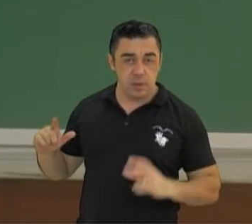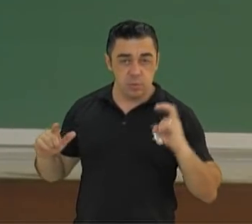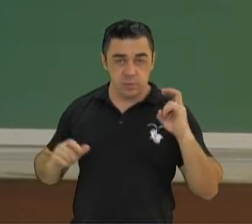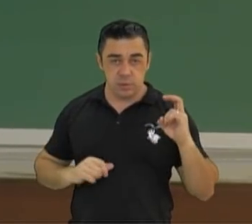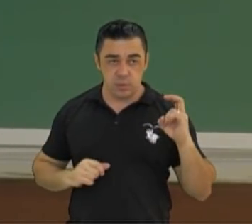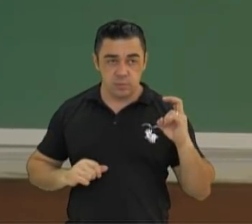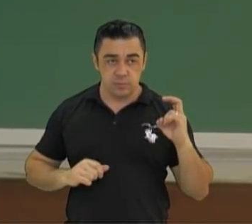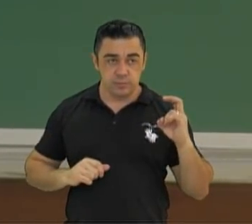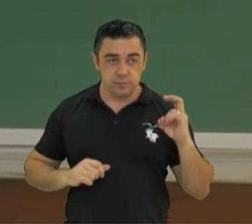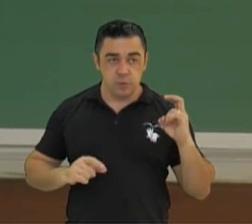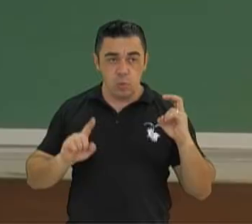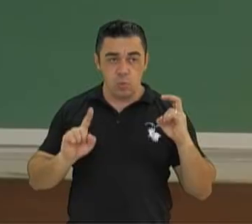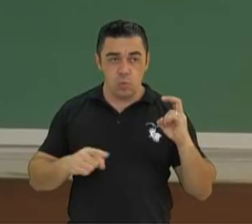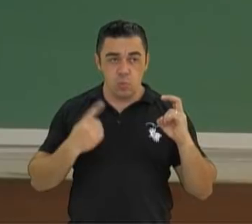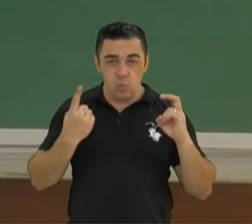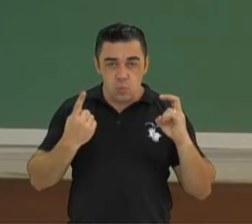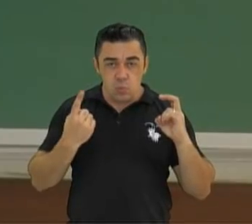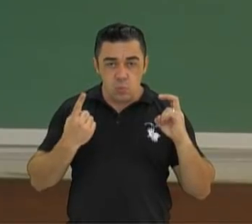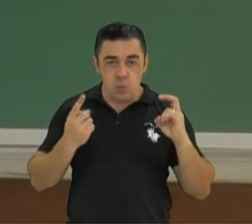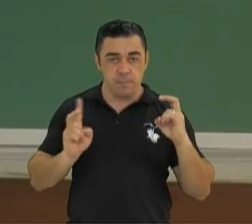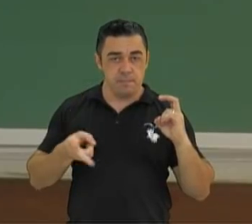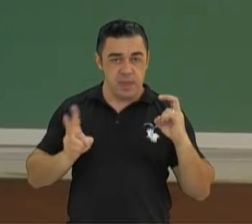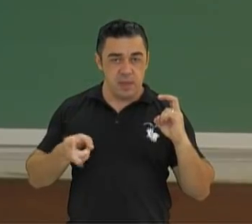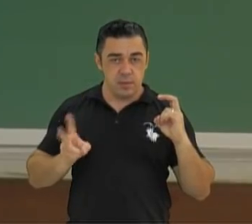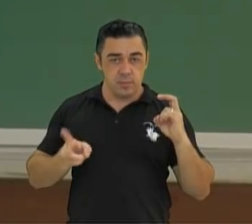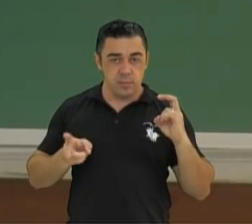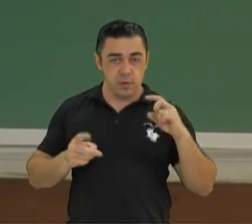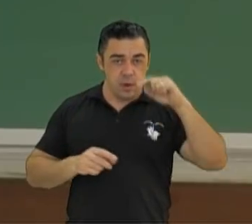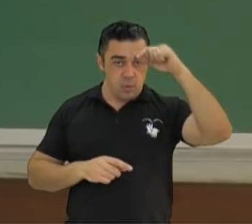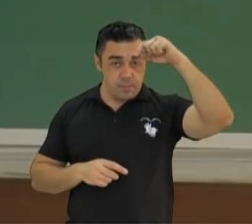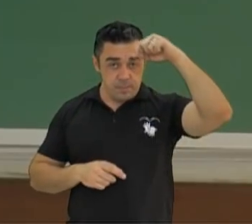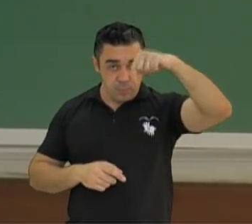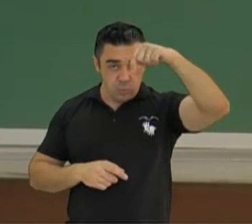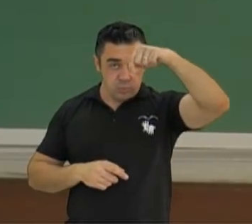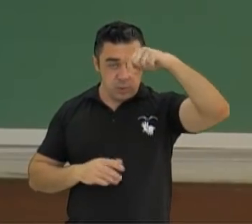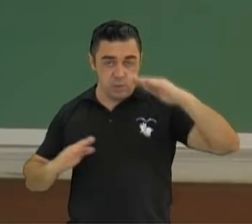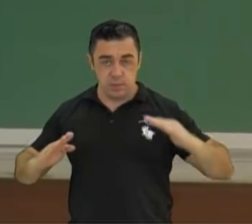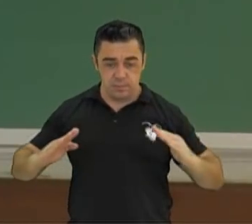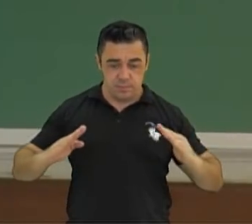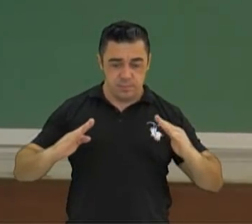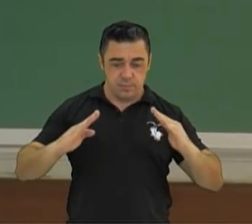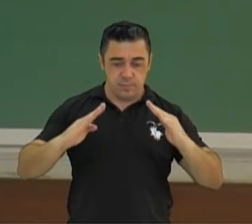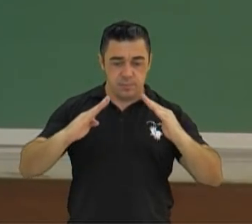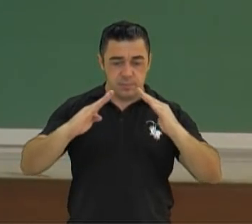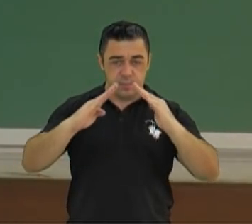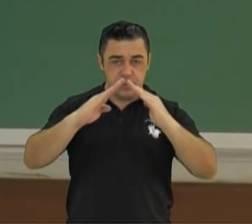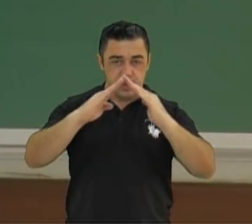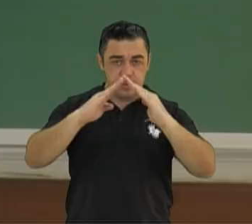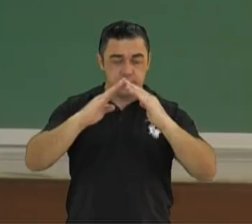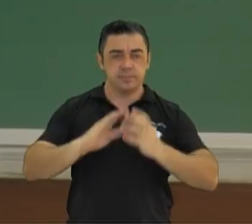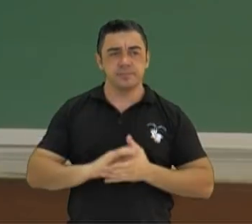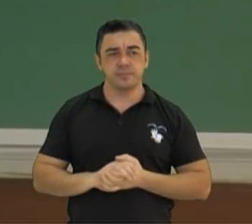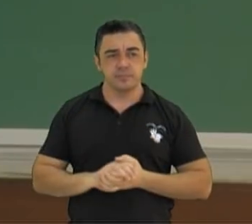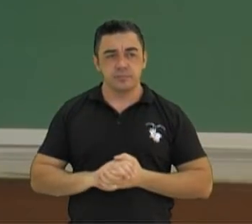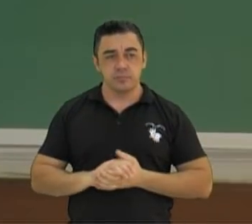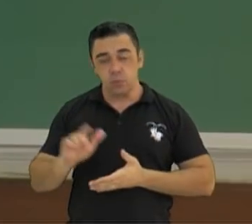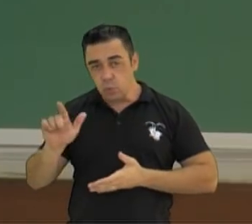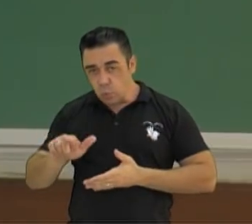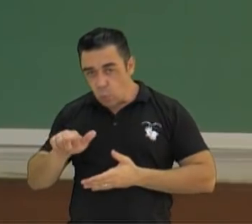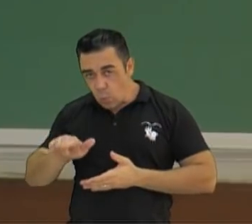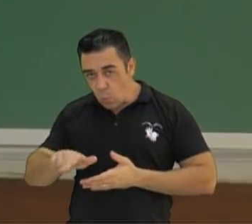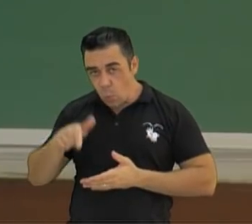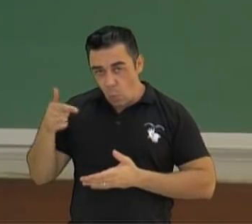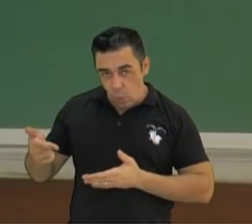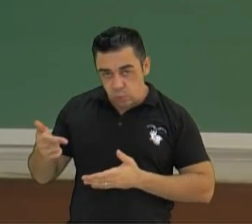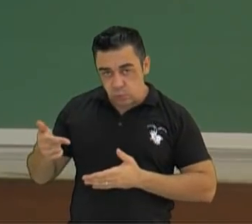vértices, um vértice vai ser comum, vai estar lá na pontinha que liga todas as arestas. E os outros